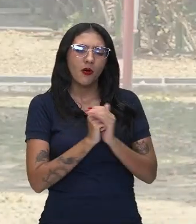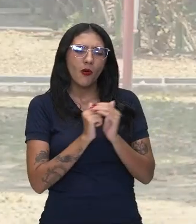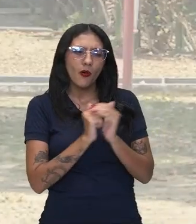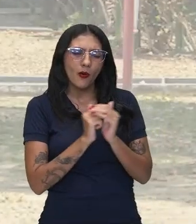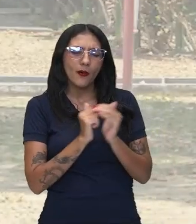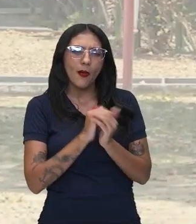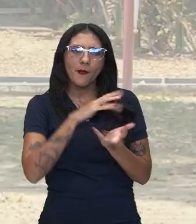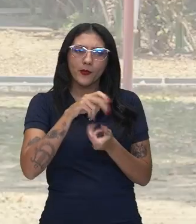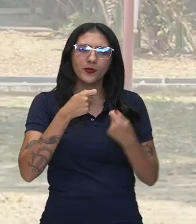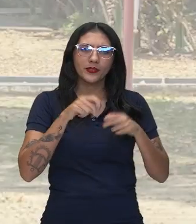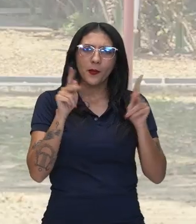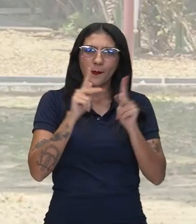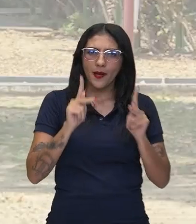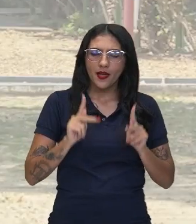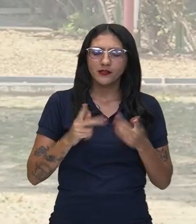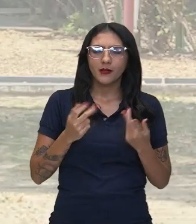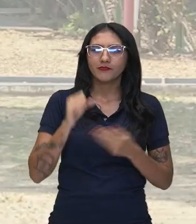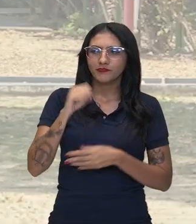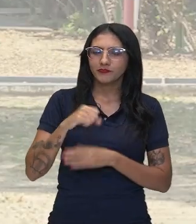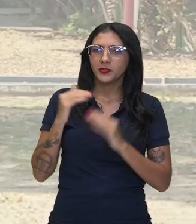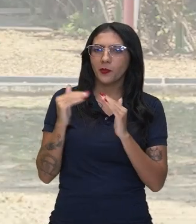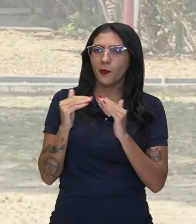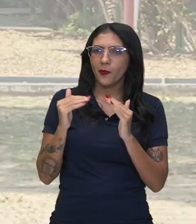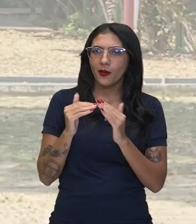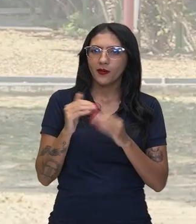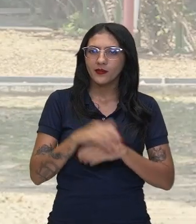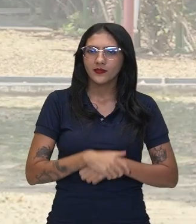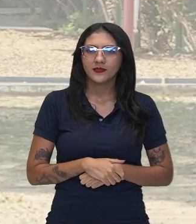paz. Precisa mesmo.